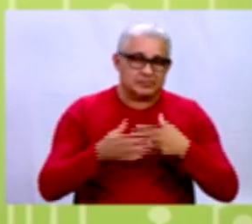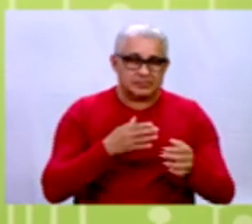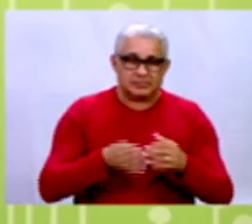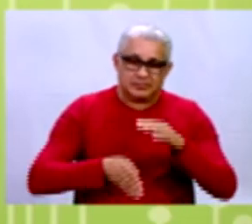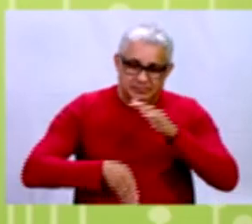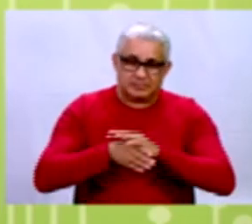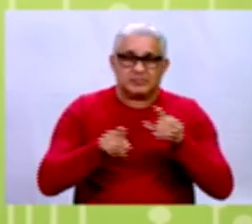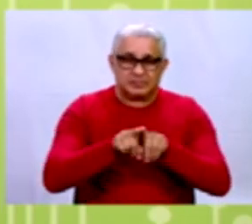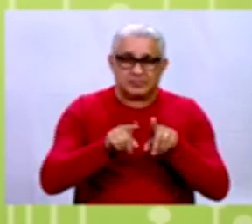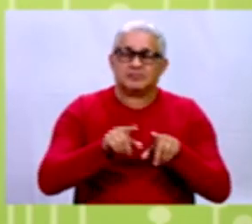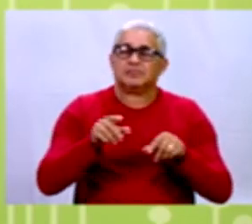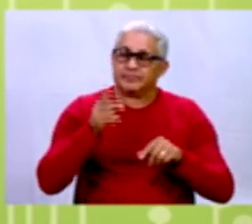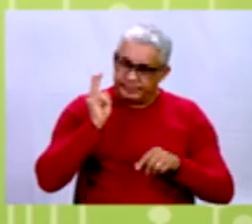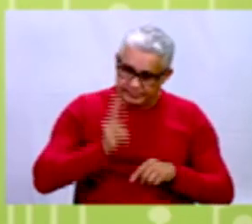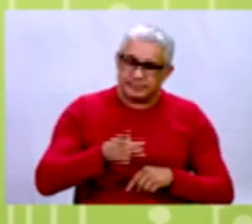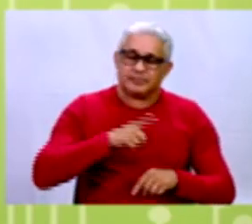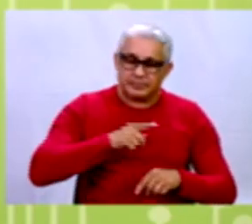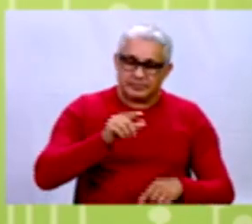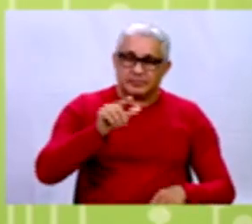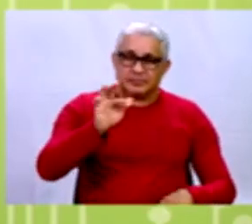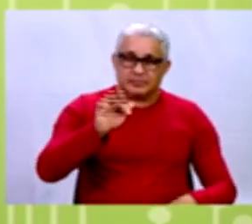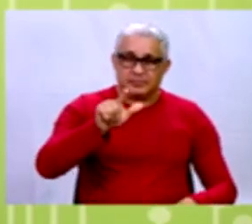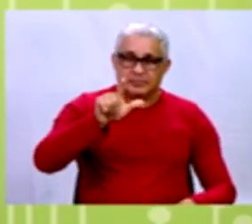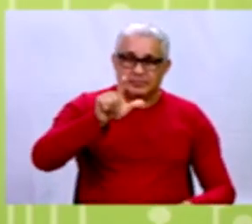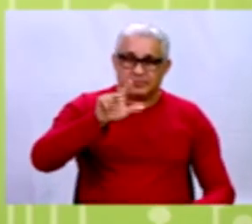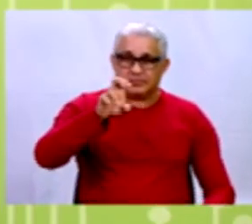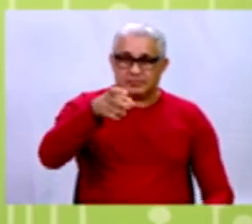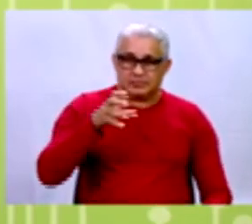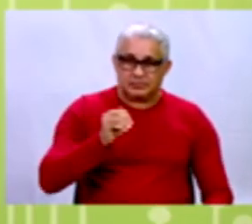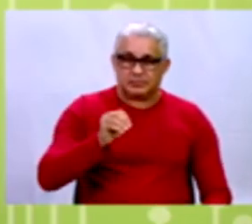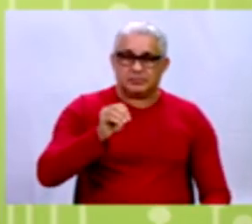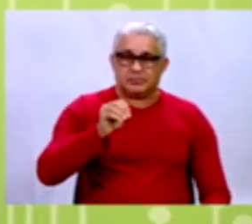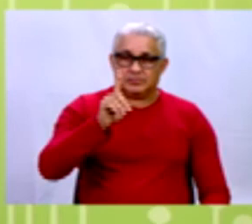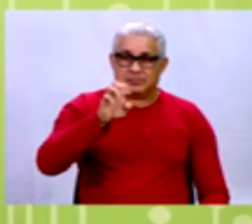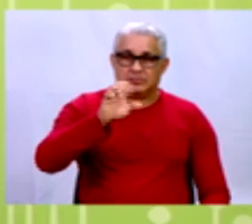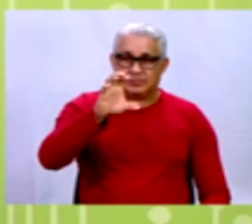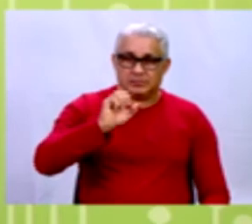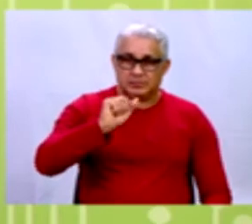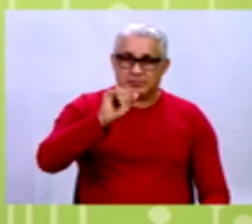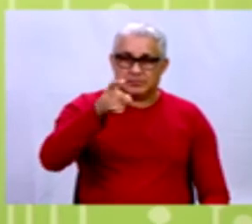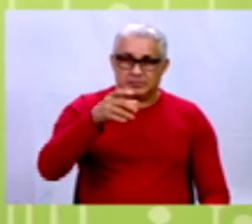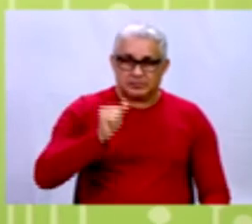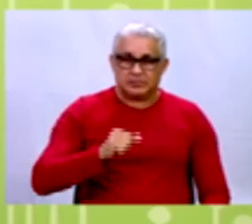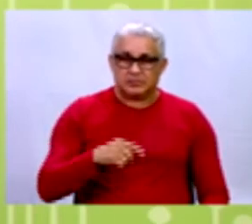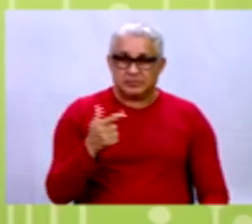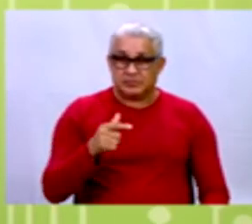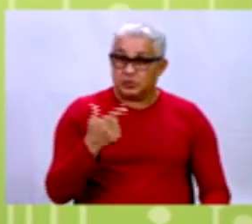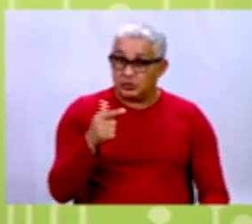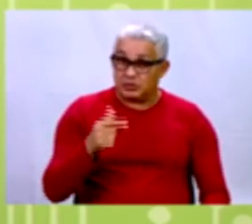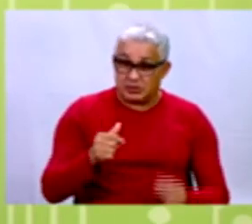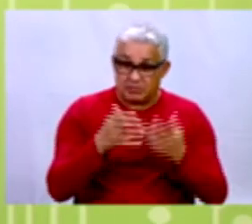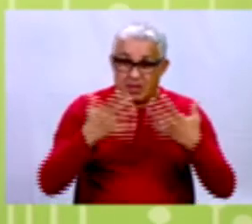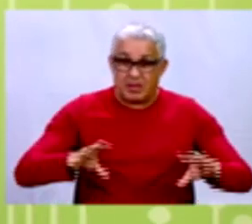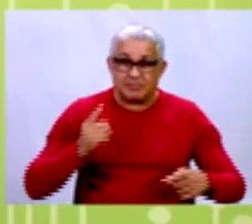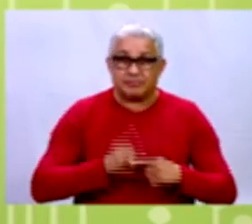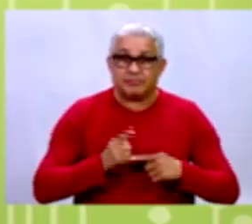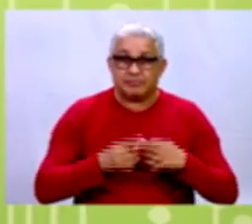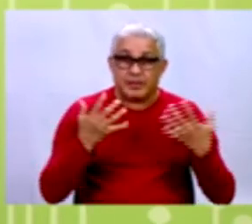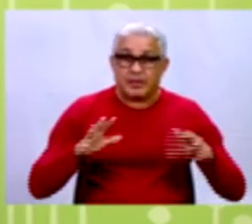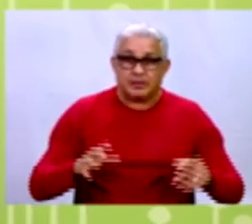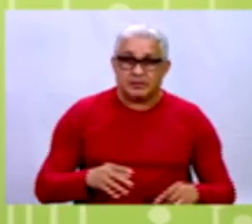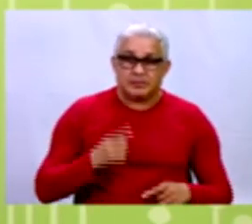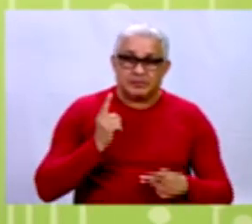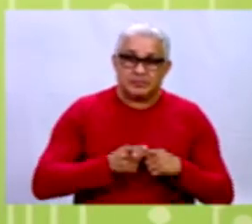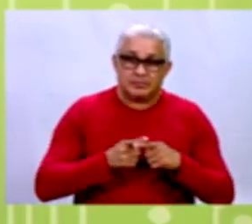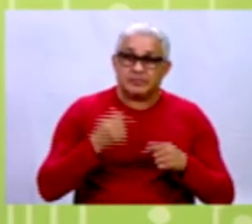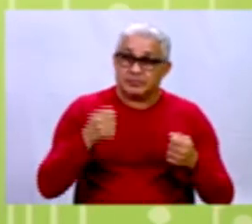fluxo de caixa. E toda empresa tem que ter fluxo de caixa, tá? A empresa que não tem fluxo de caixa, depois que quebra, não sabe por que quebrou. Porque poderia